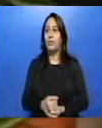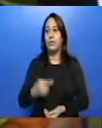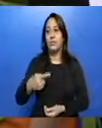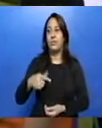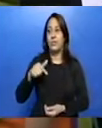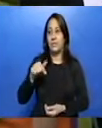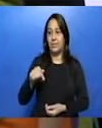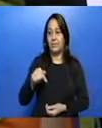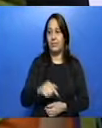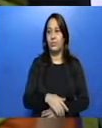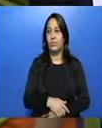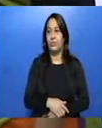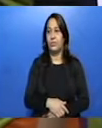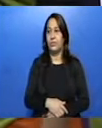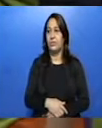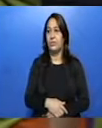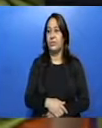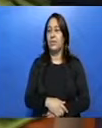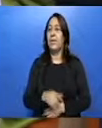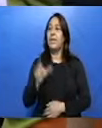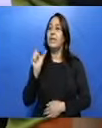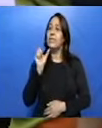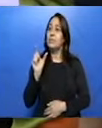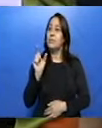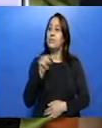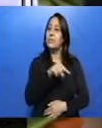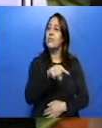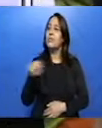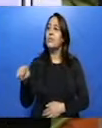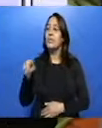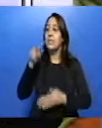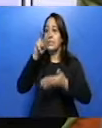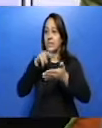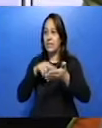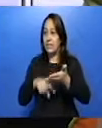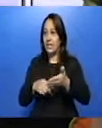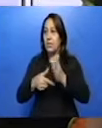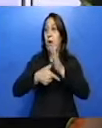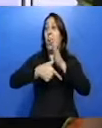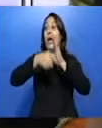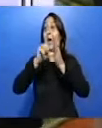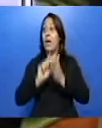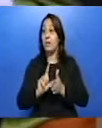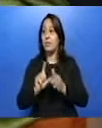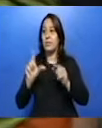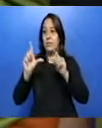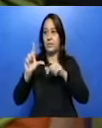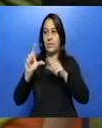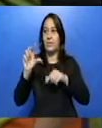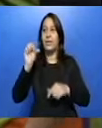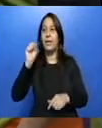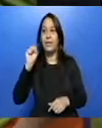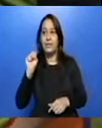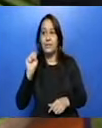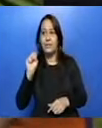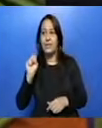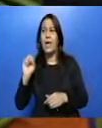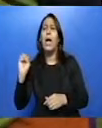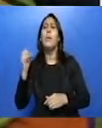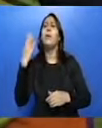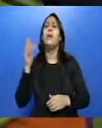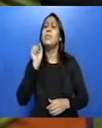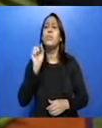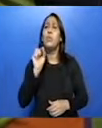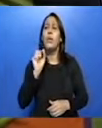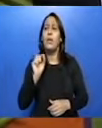B. Nas palavras que você leu, antes da letra S, aparece vogal ou